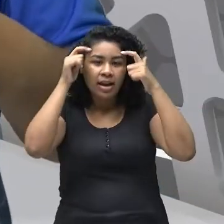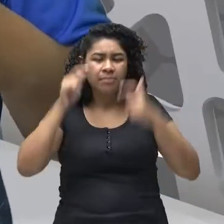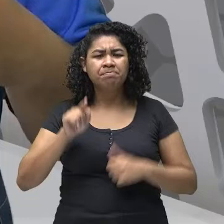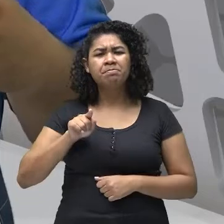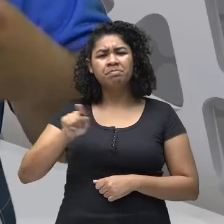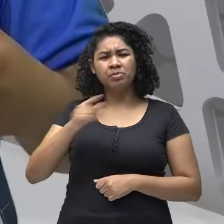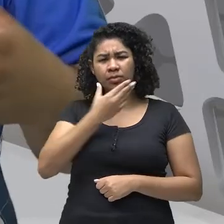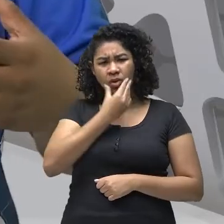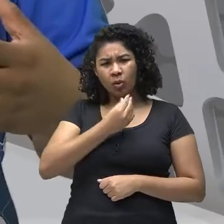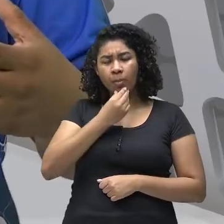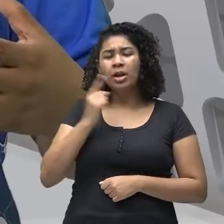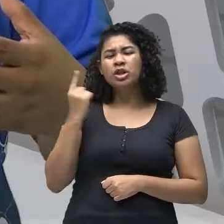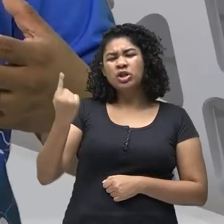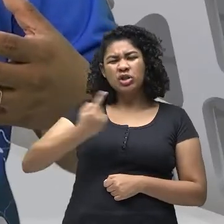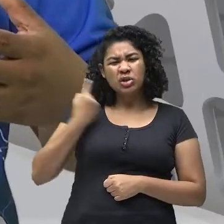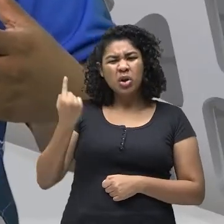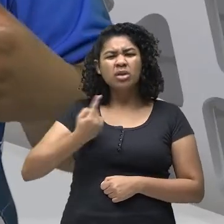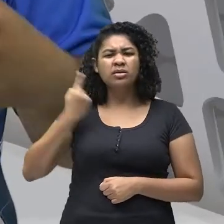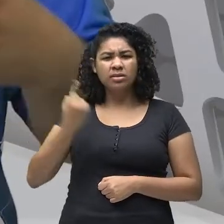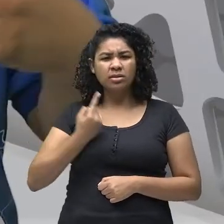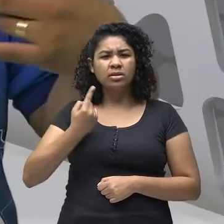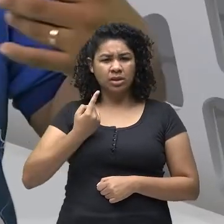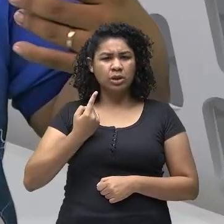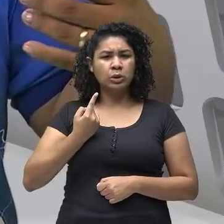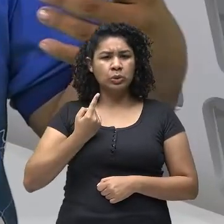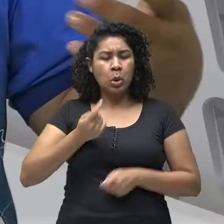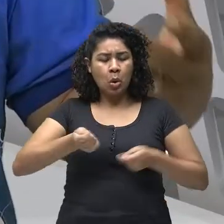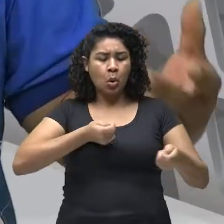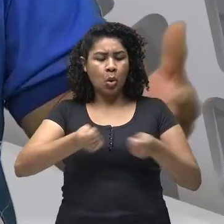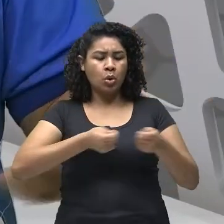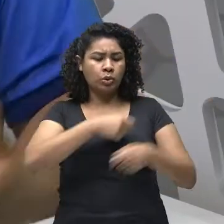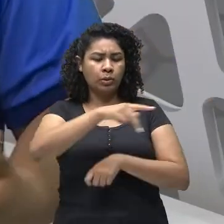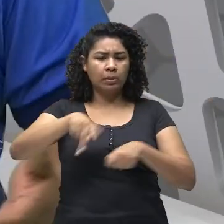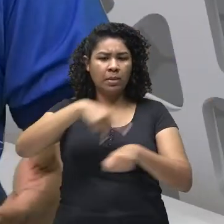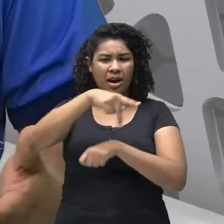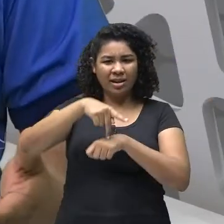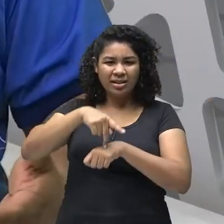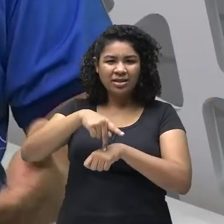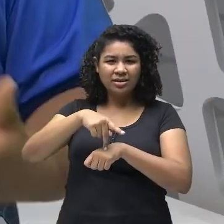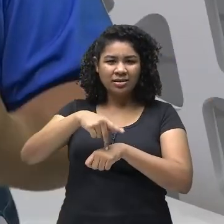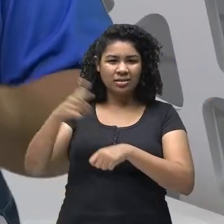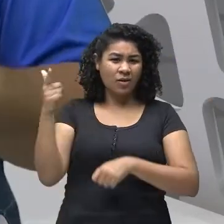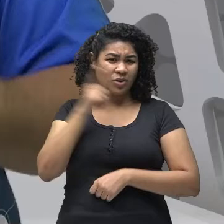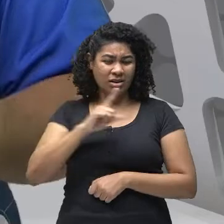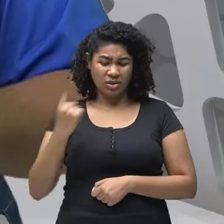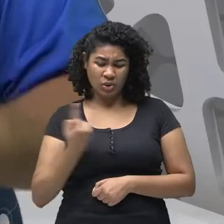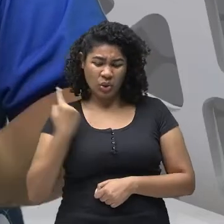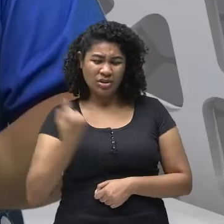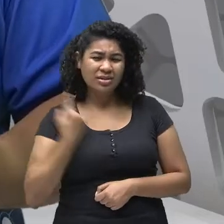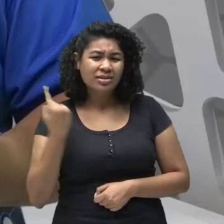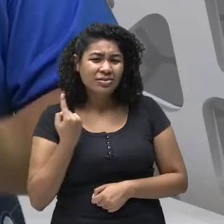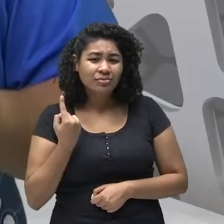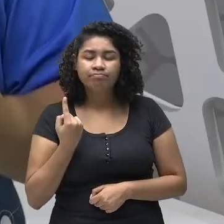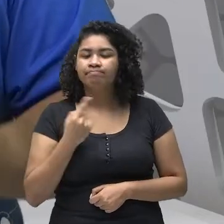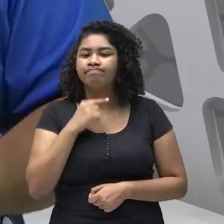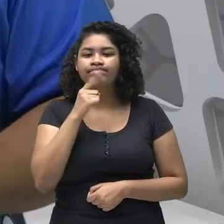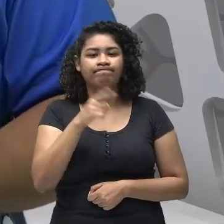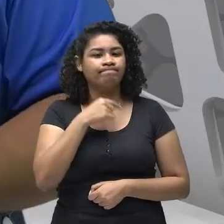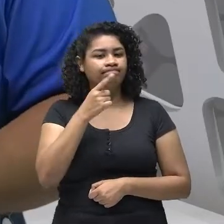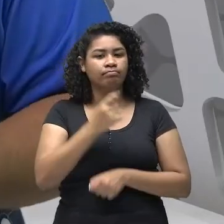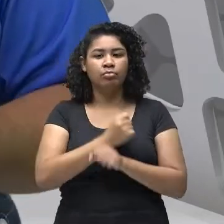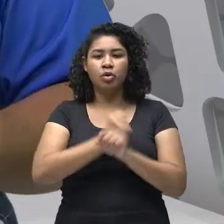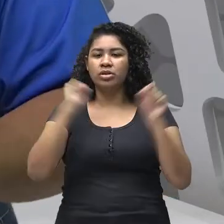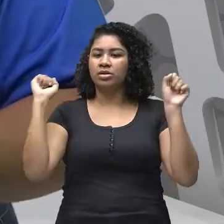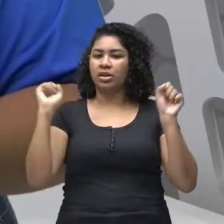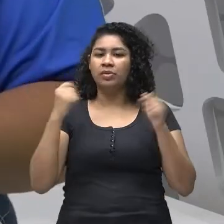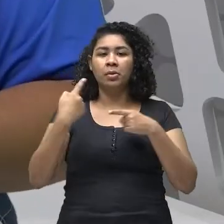sozinho, sem a ajuda administrativa de outras instituições ali que o dessem apoio? Nós podemos dizer que não. Afinal de